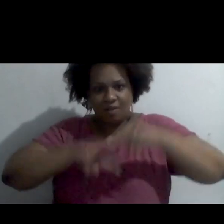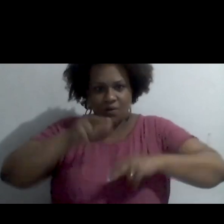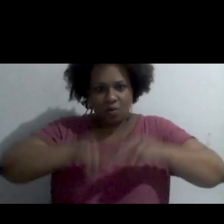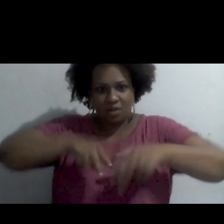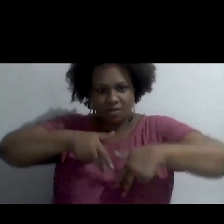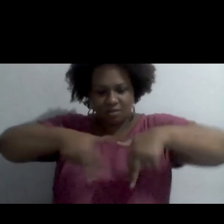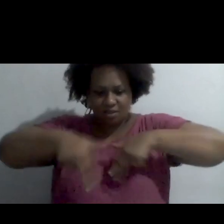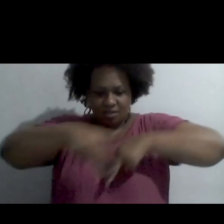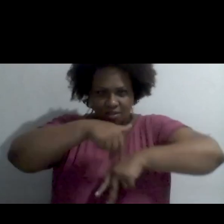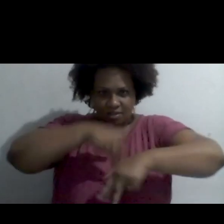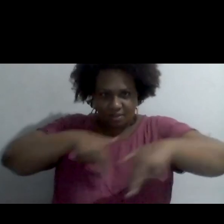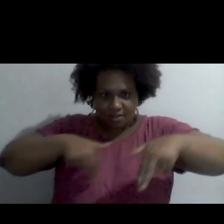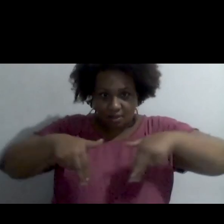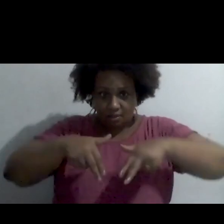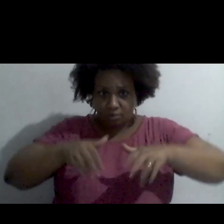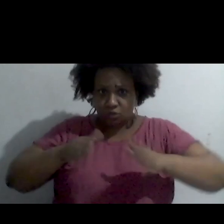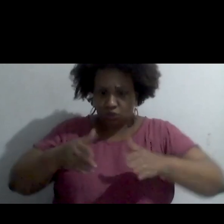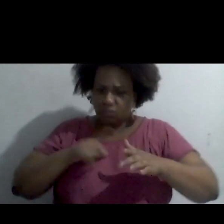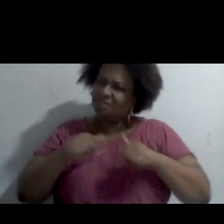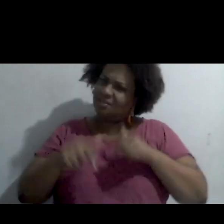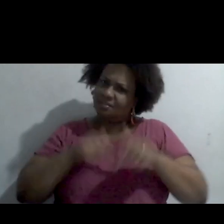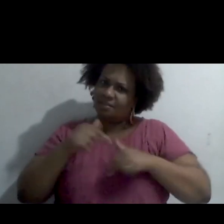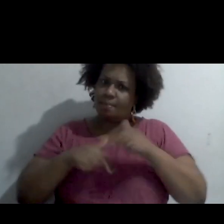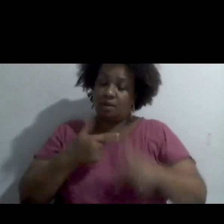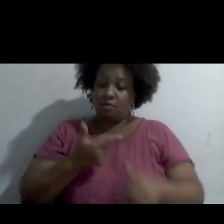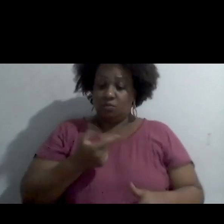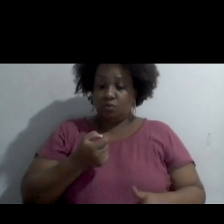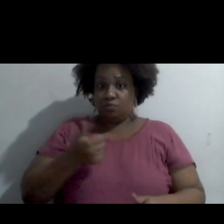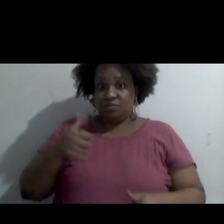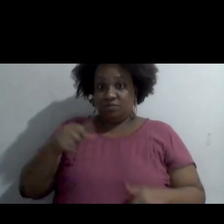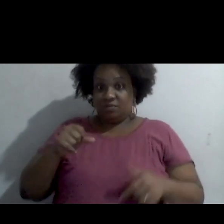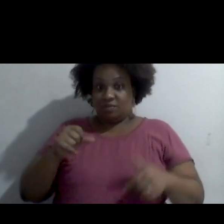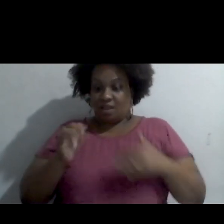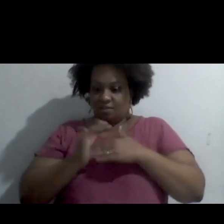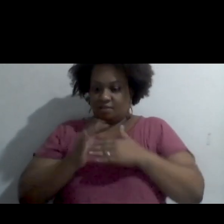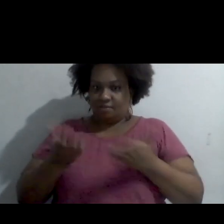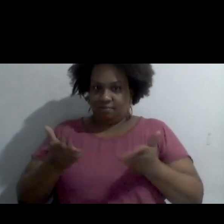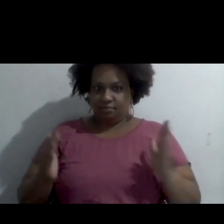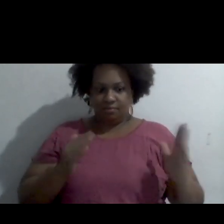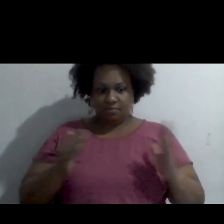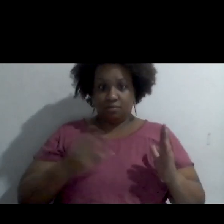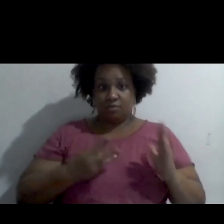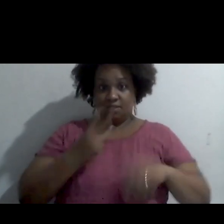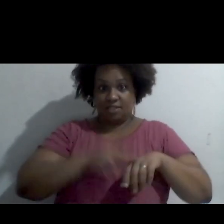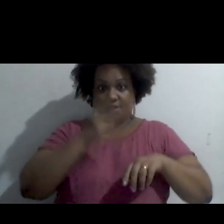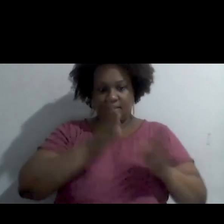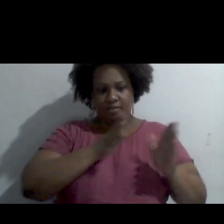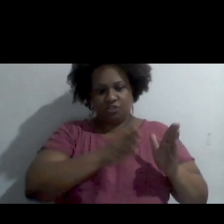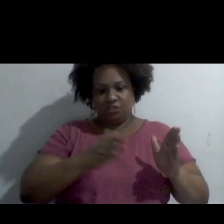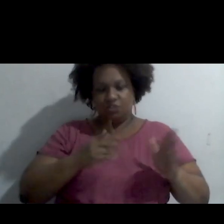uma atuação de 2019 até o momento presente. Já fizemos 3 fóruns em anos